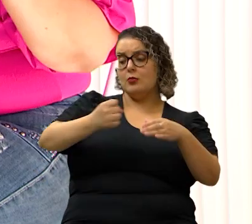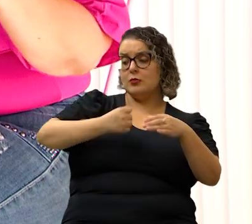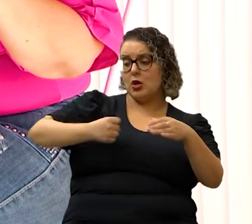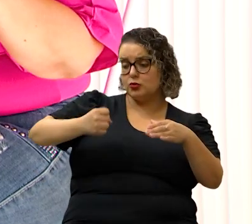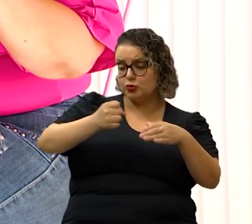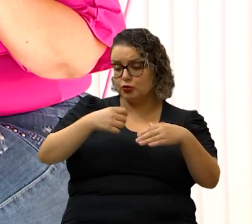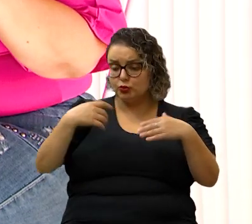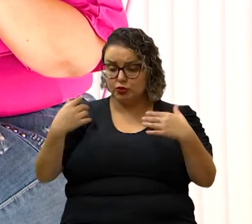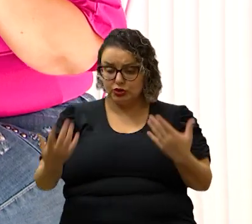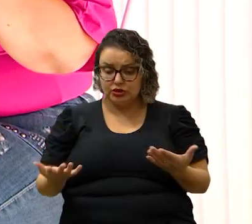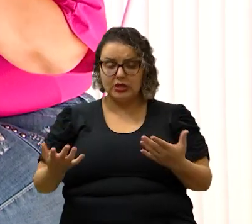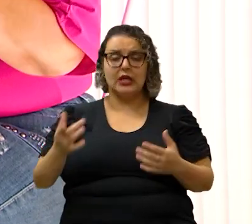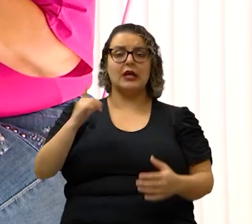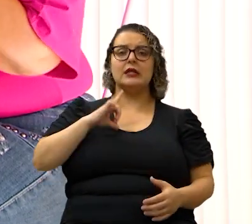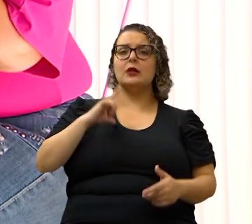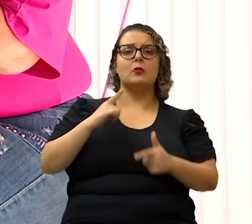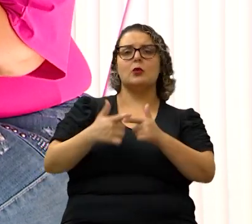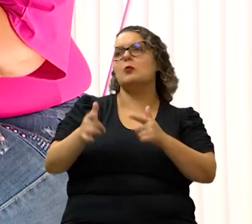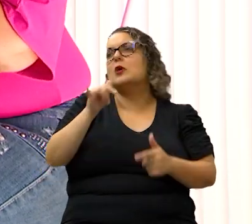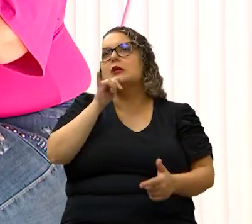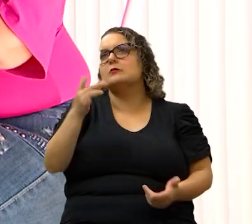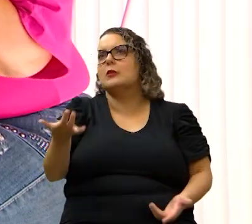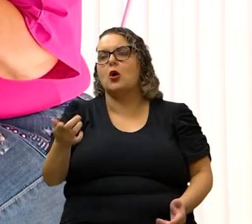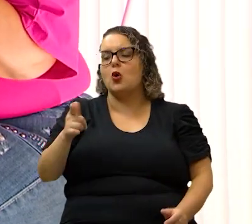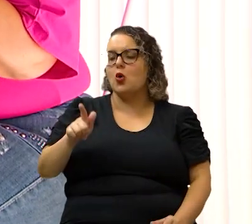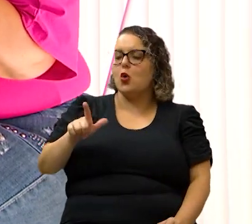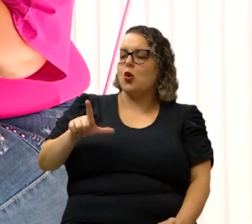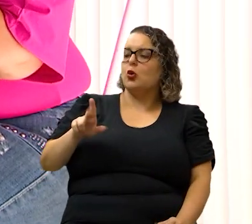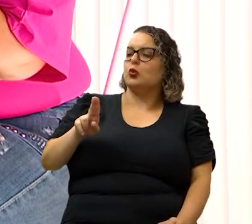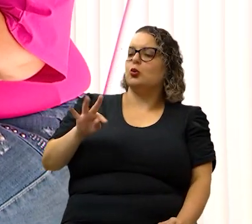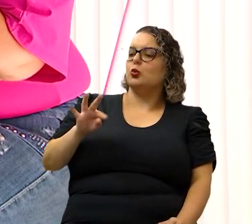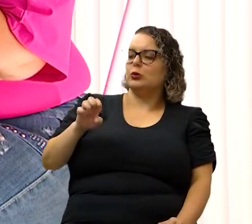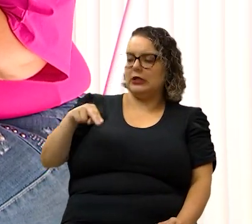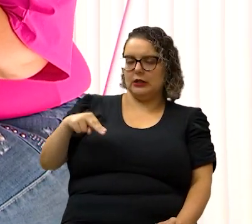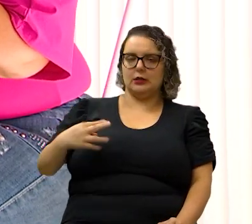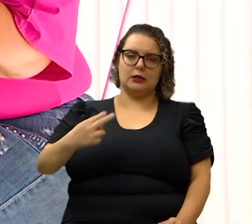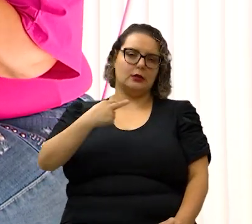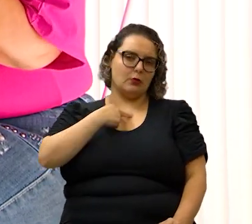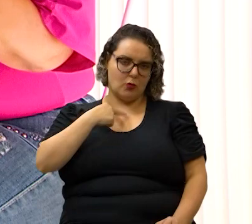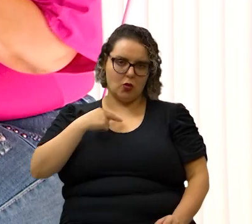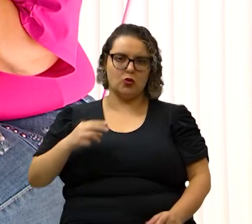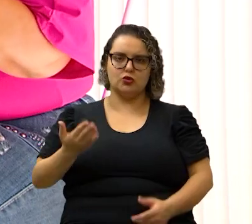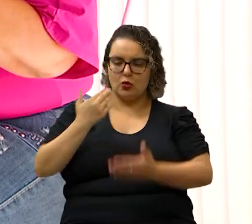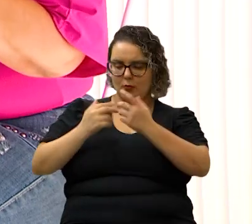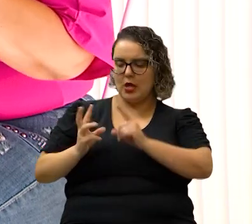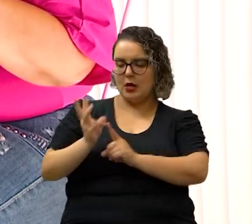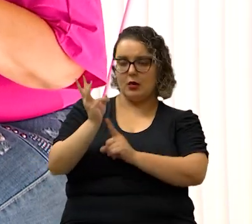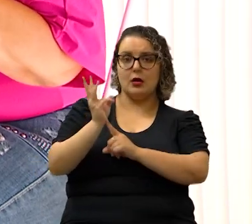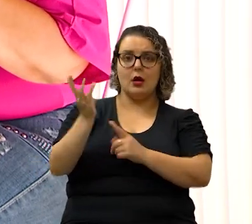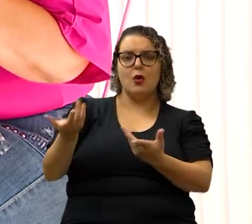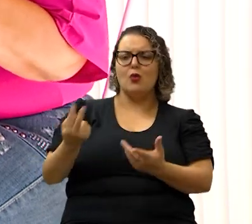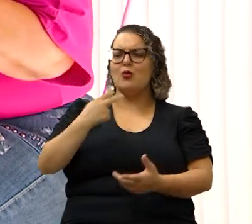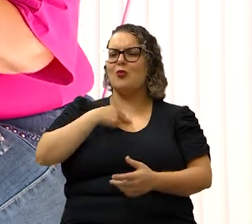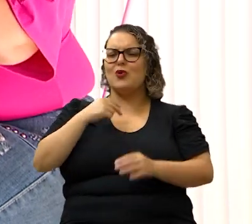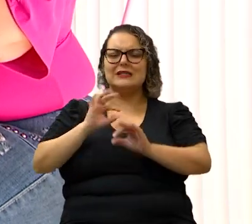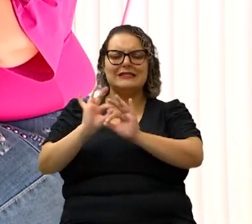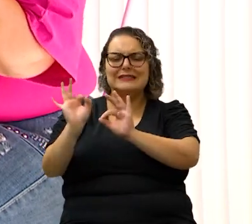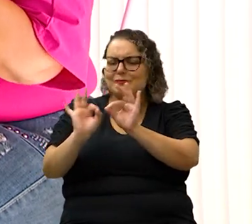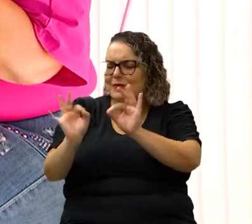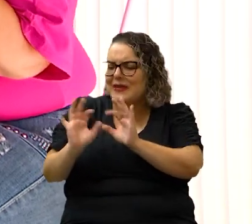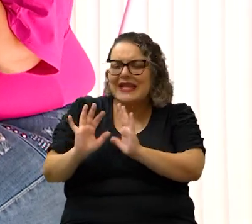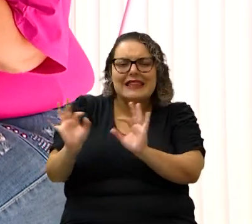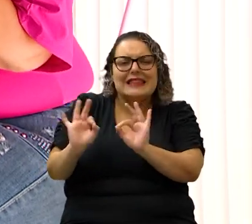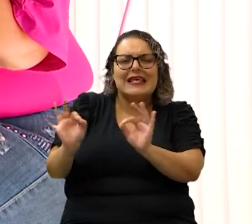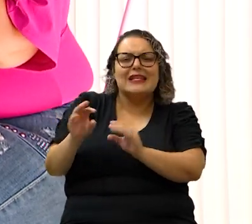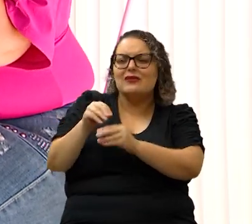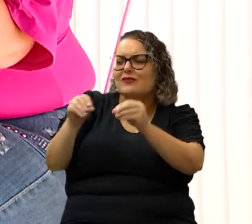numa cozinha, que quem tem um problema, por exemplo, com glúten, não pode fazer nada ali que pode correr o